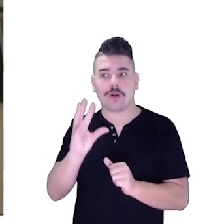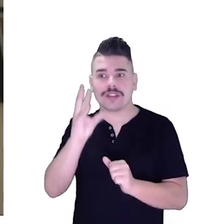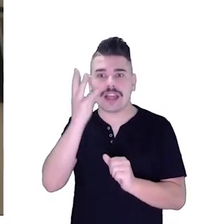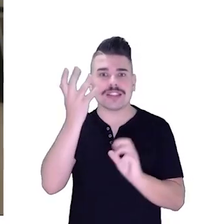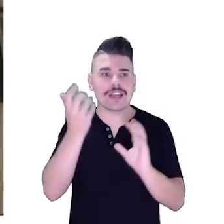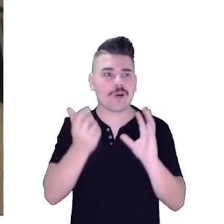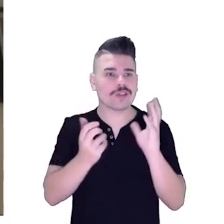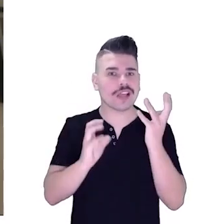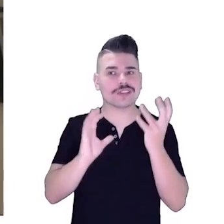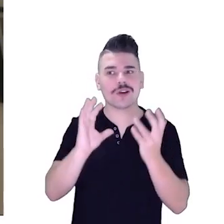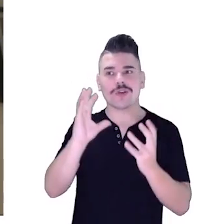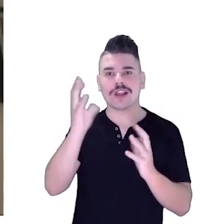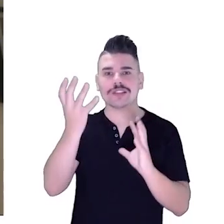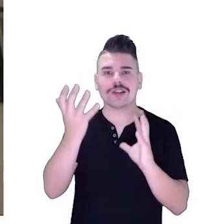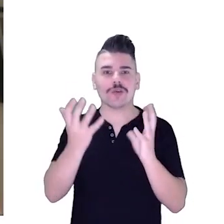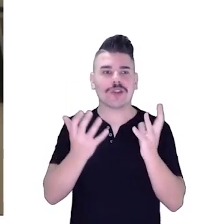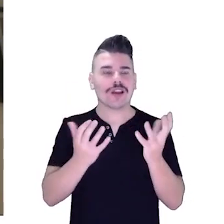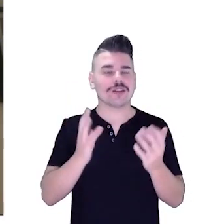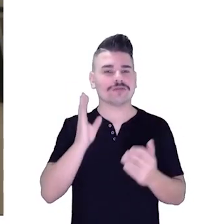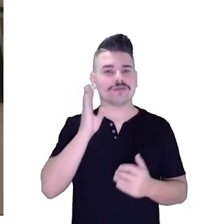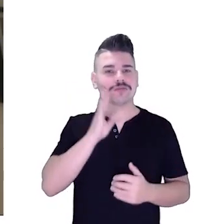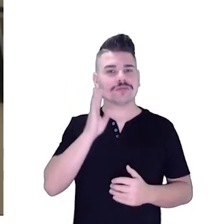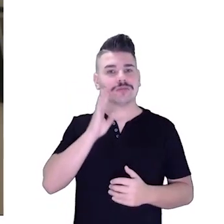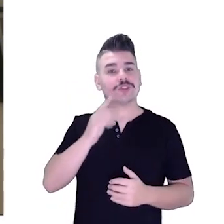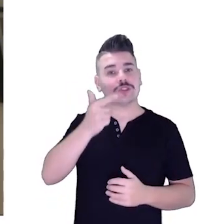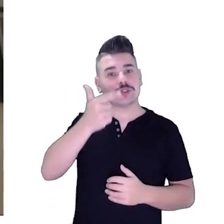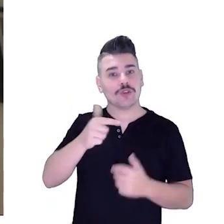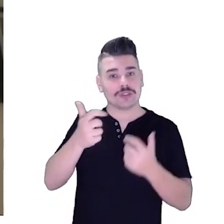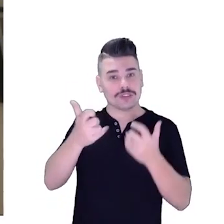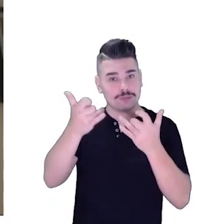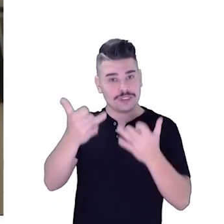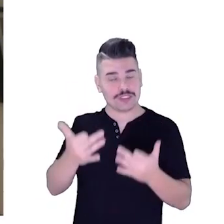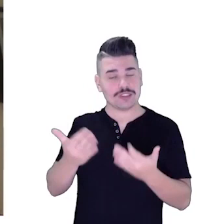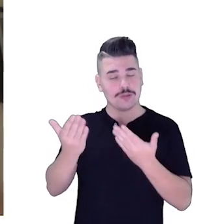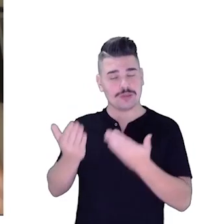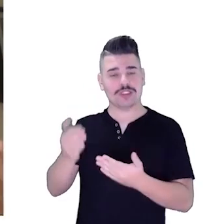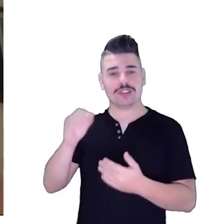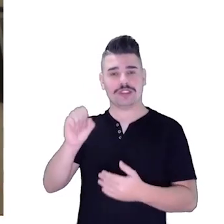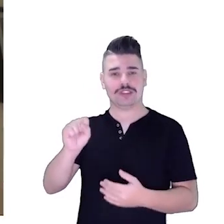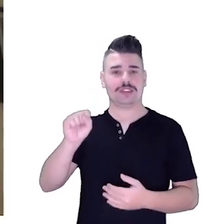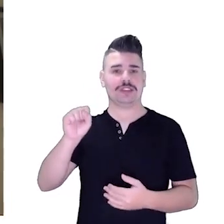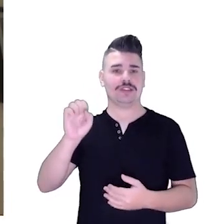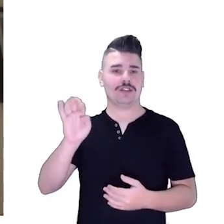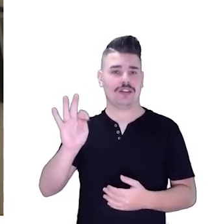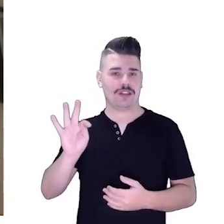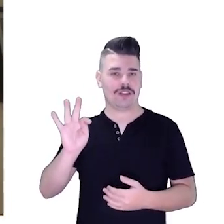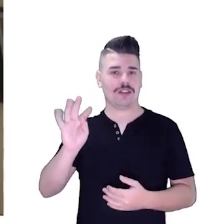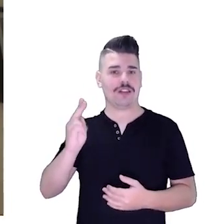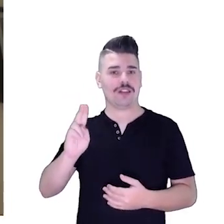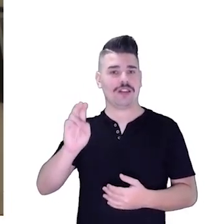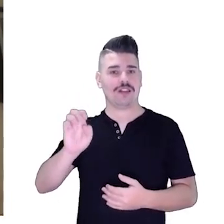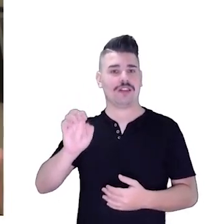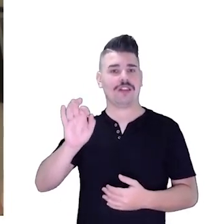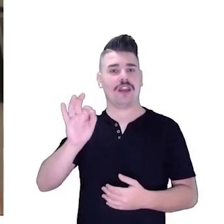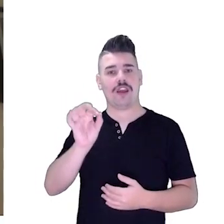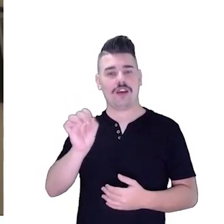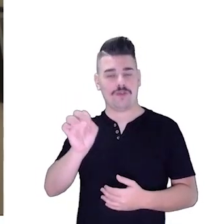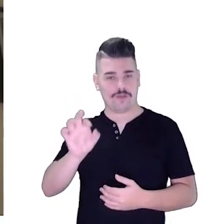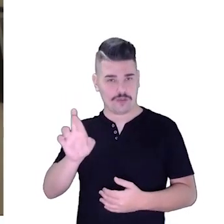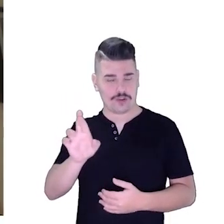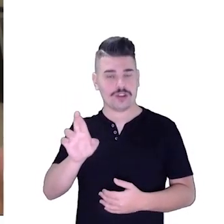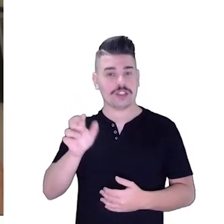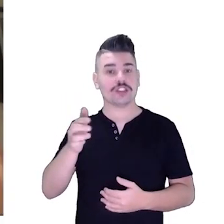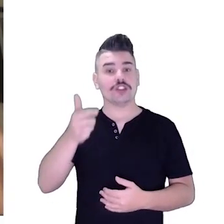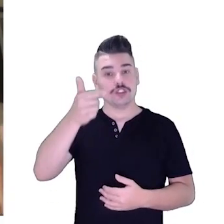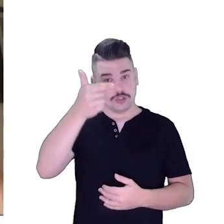de cada uma delas, né? Então, ela mais uma vez fala de Stafford, que então, em um determinado momento,